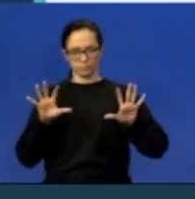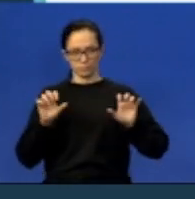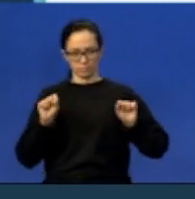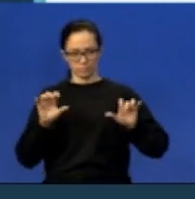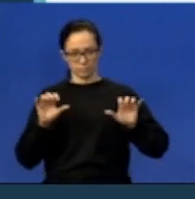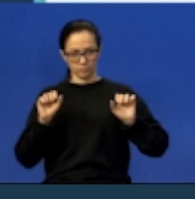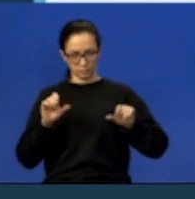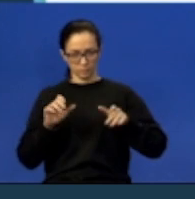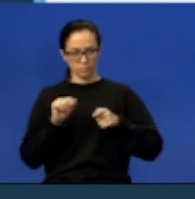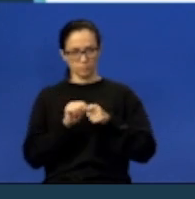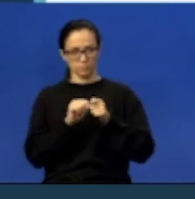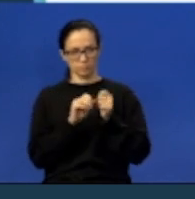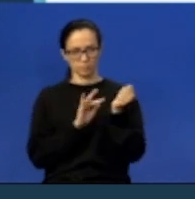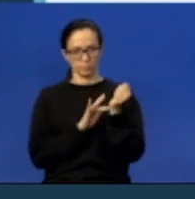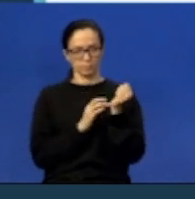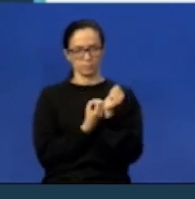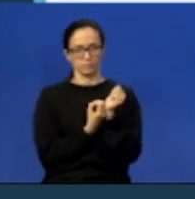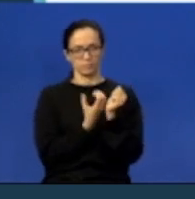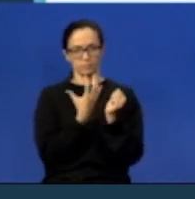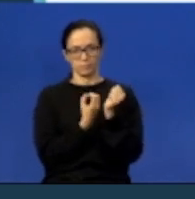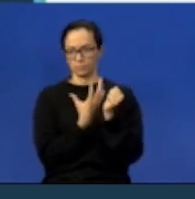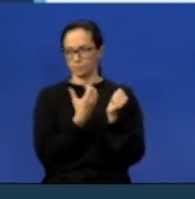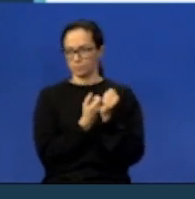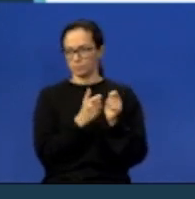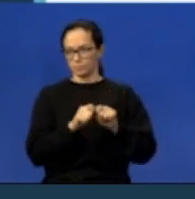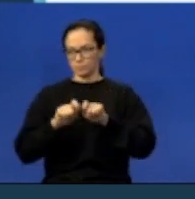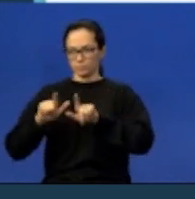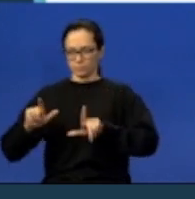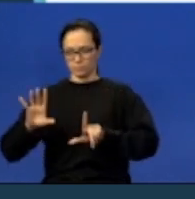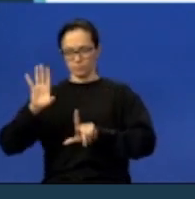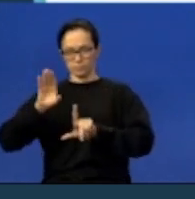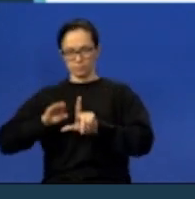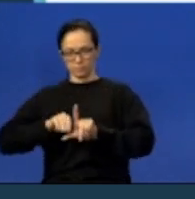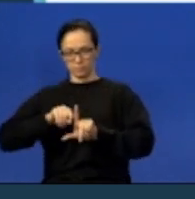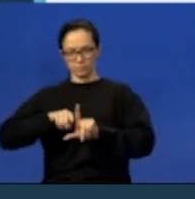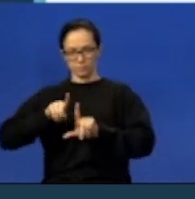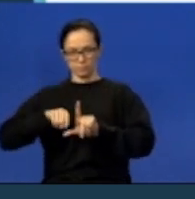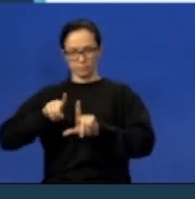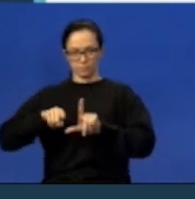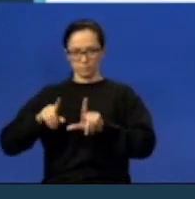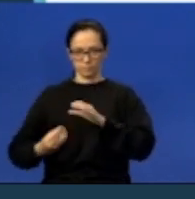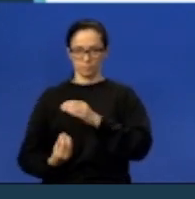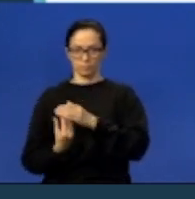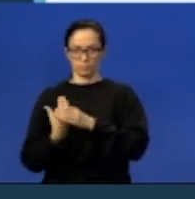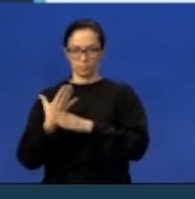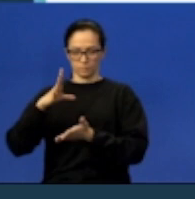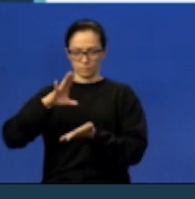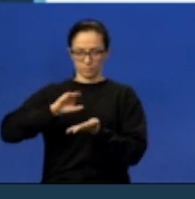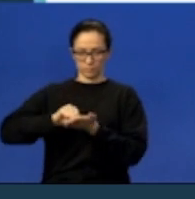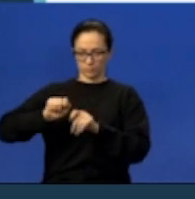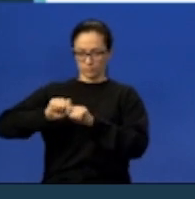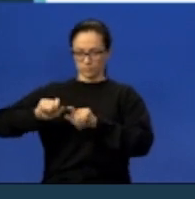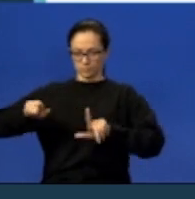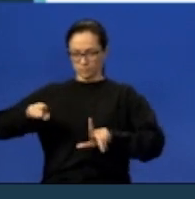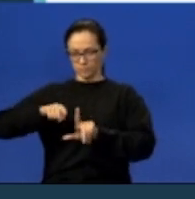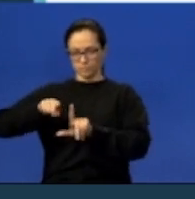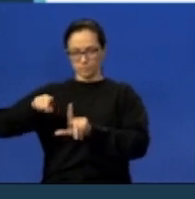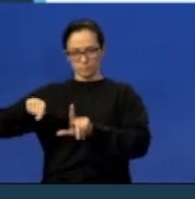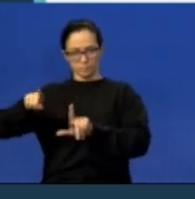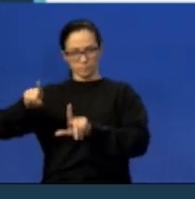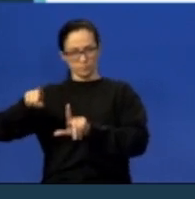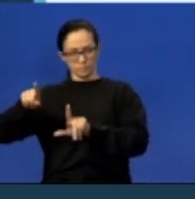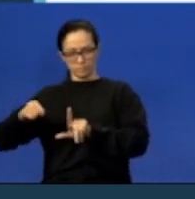de eletrocardiograma, que ele é chamado de eletrocardiógrafo, é ele que faz o registro elétrico da atividade do